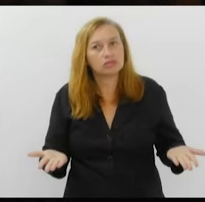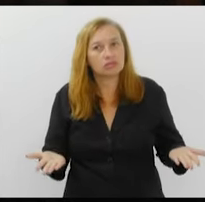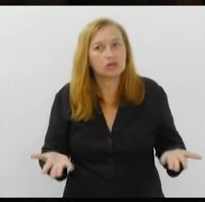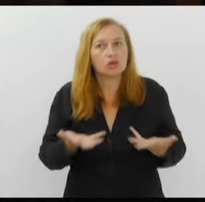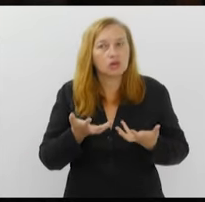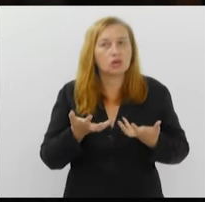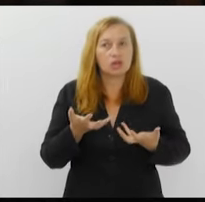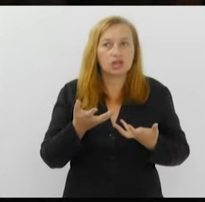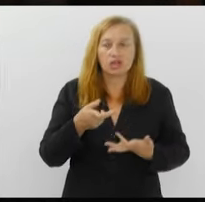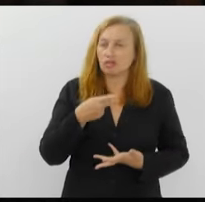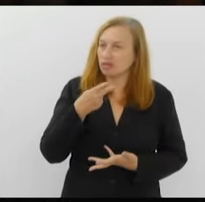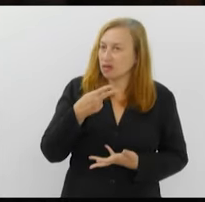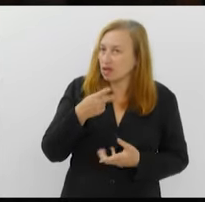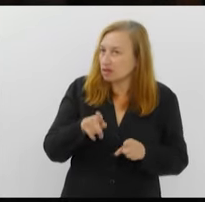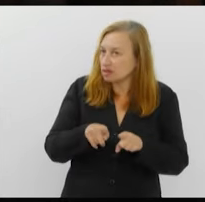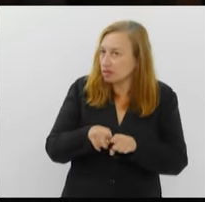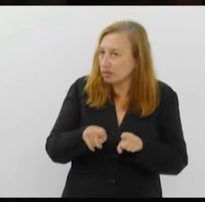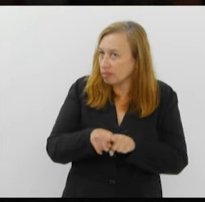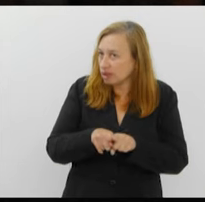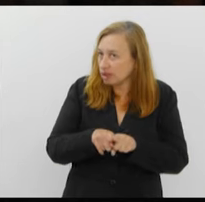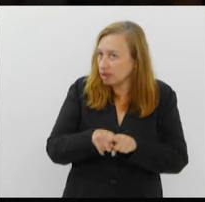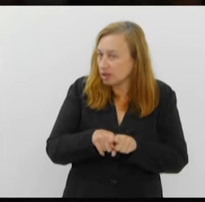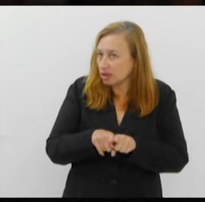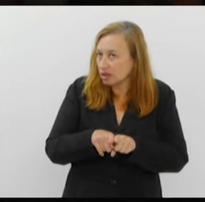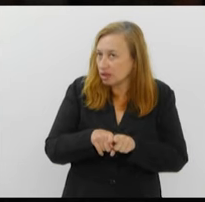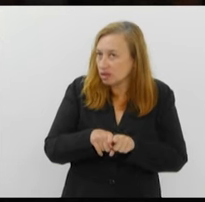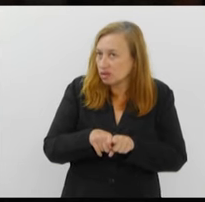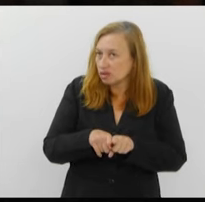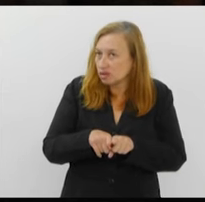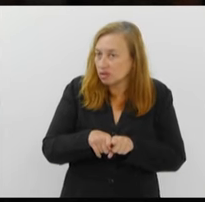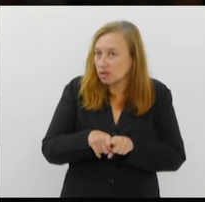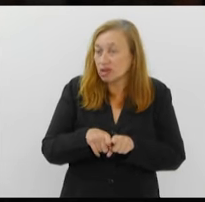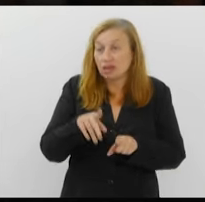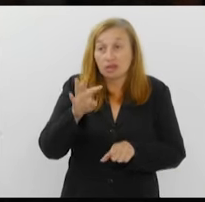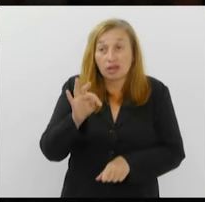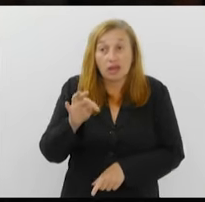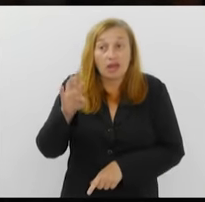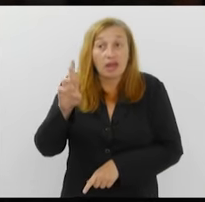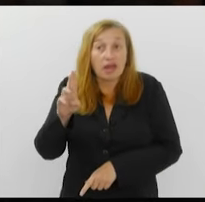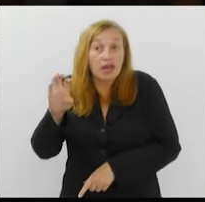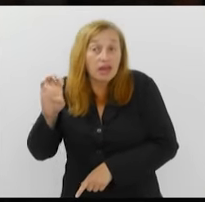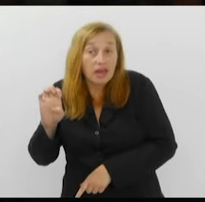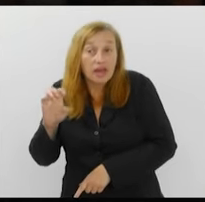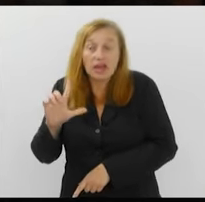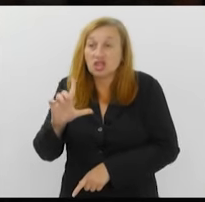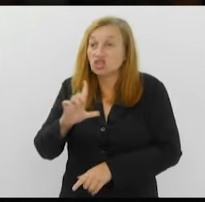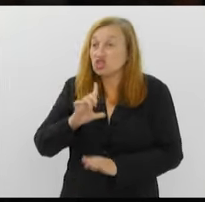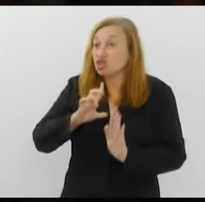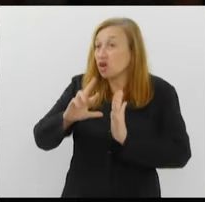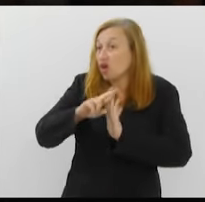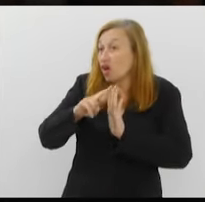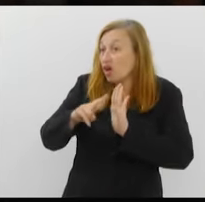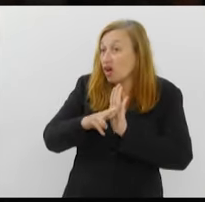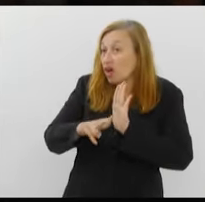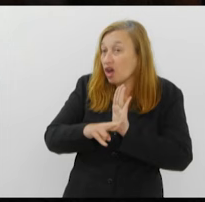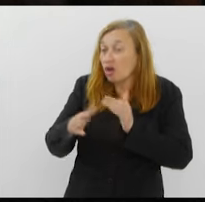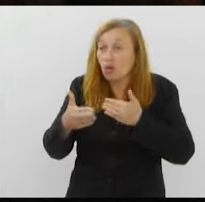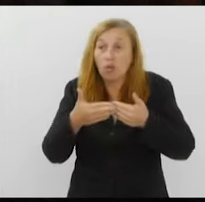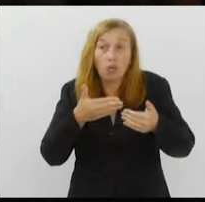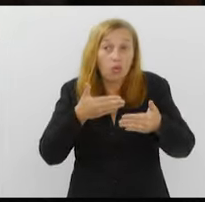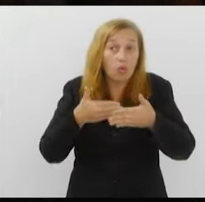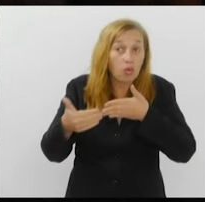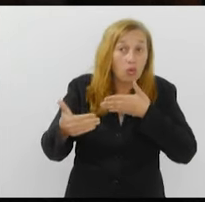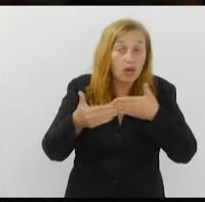eu queria indagar, recentemente li que o TRE tinha uma normativa que qualquer que fosse